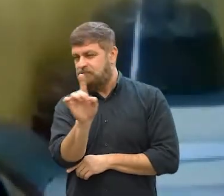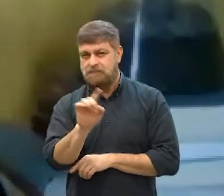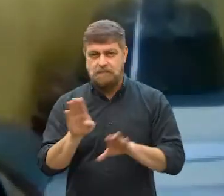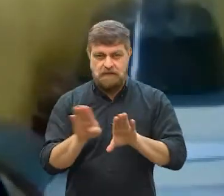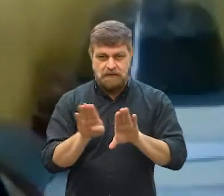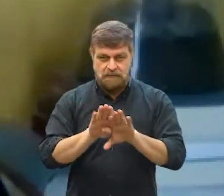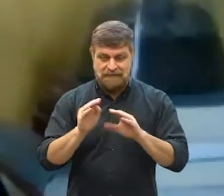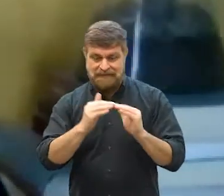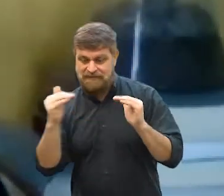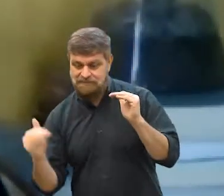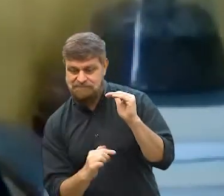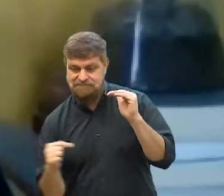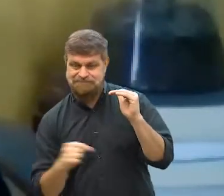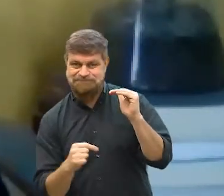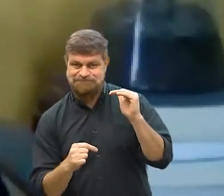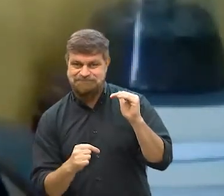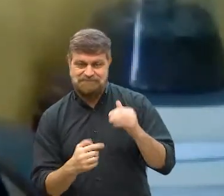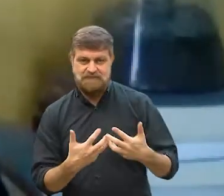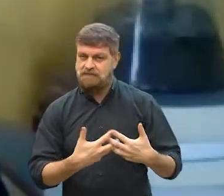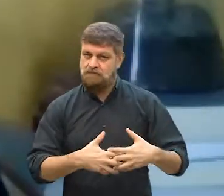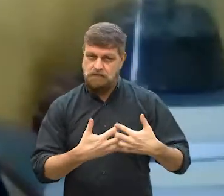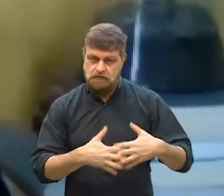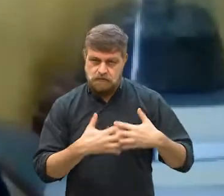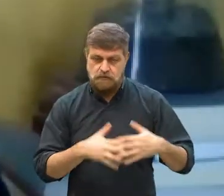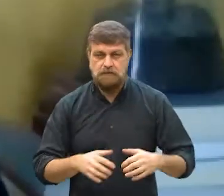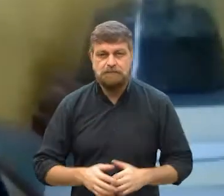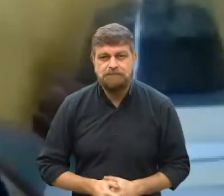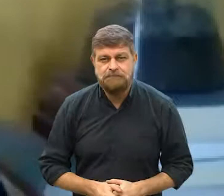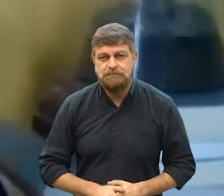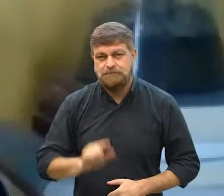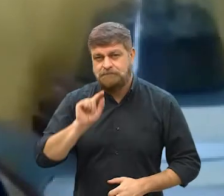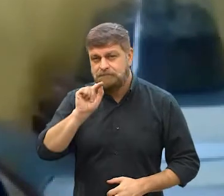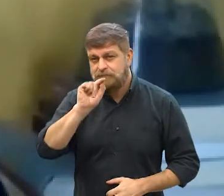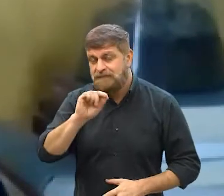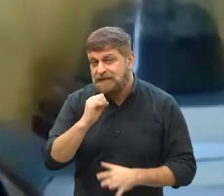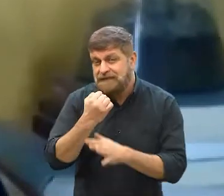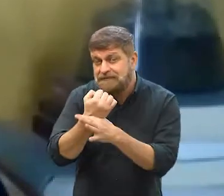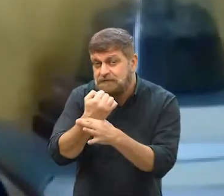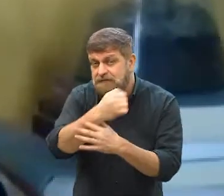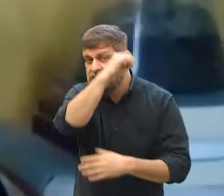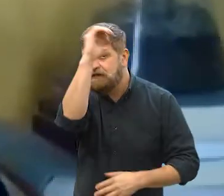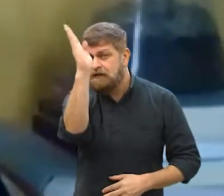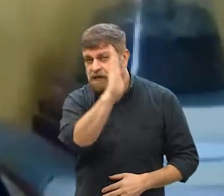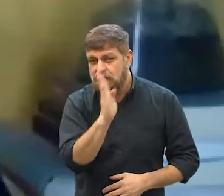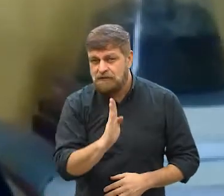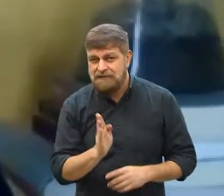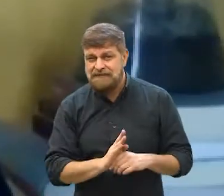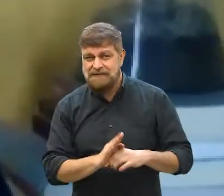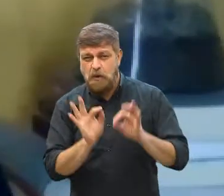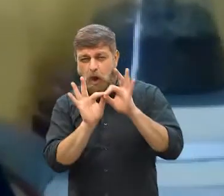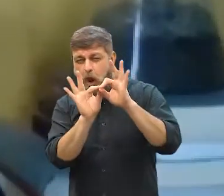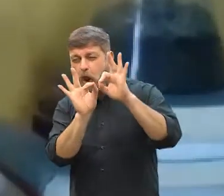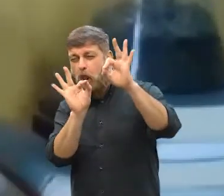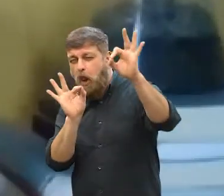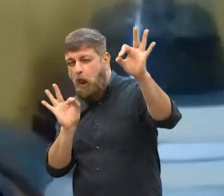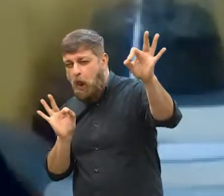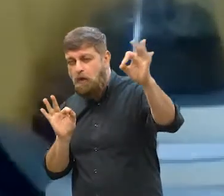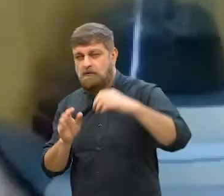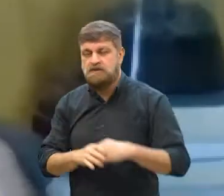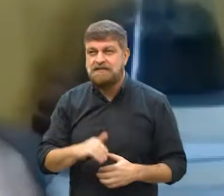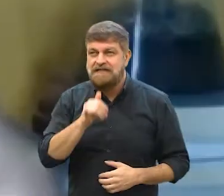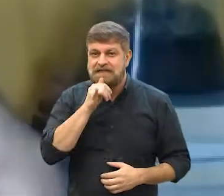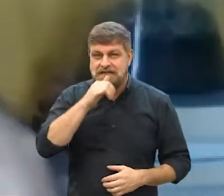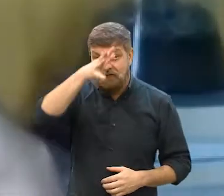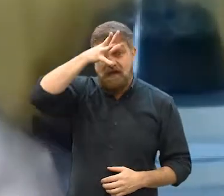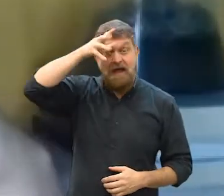uma determinada classe social agora não para outra Quem garante mesmo no Brasil nos rincões do Brasil lá